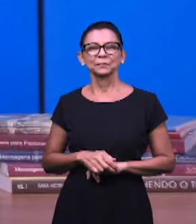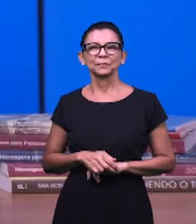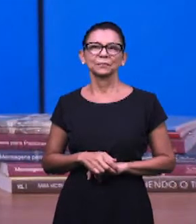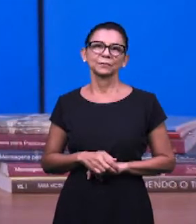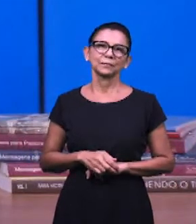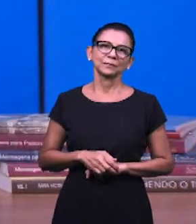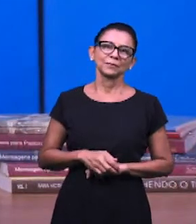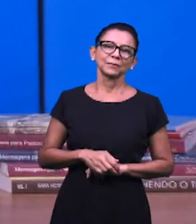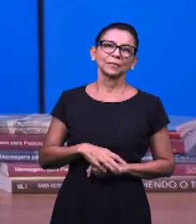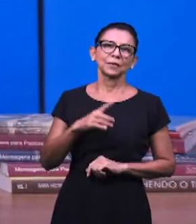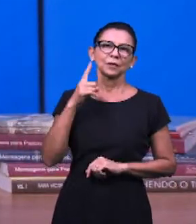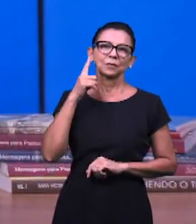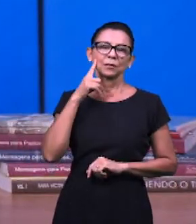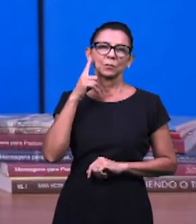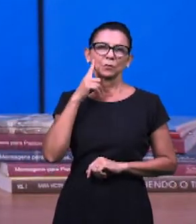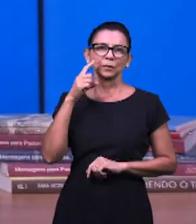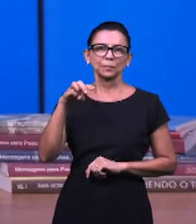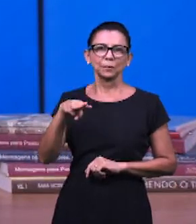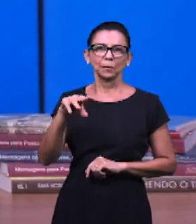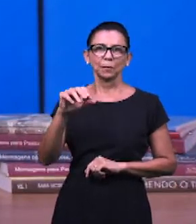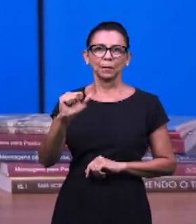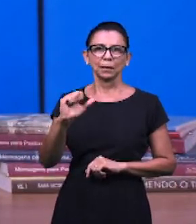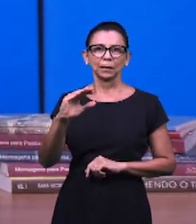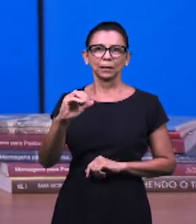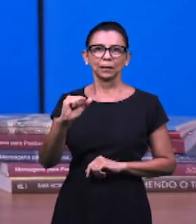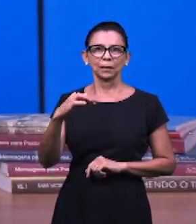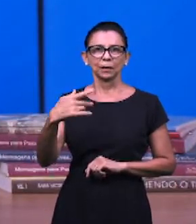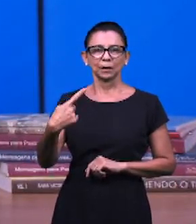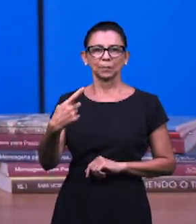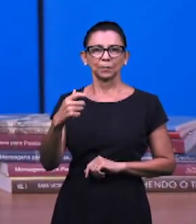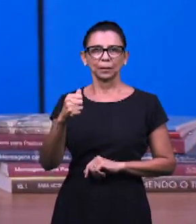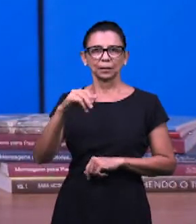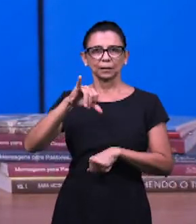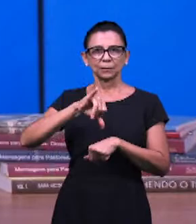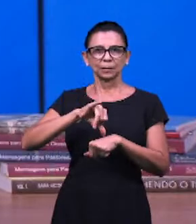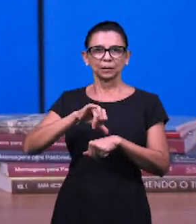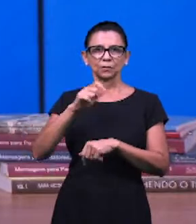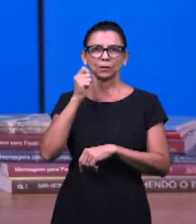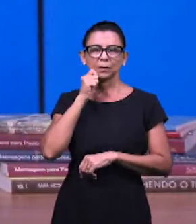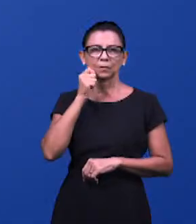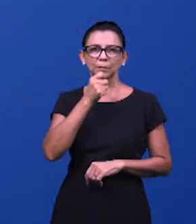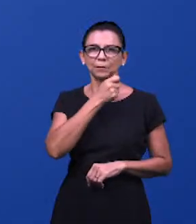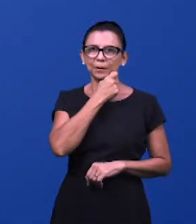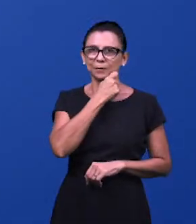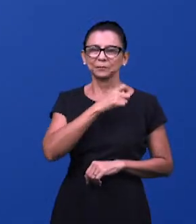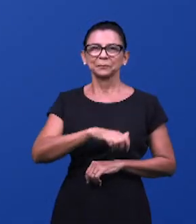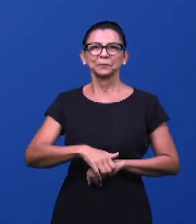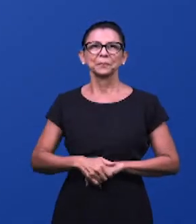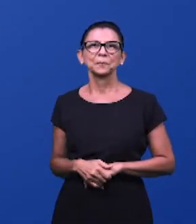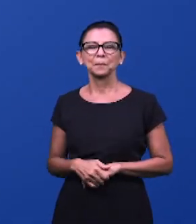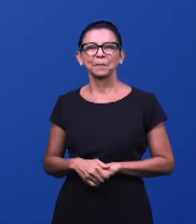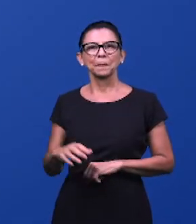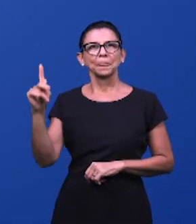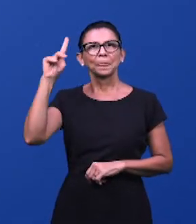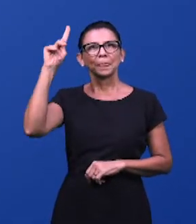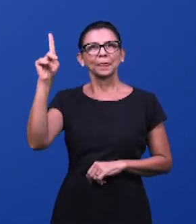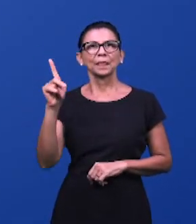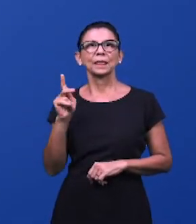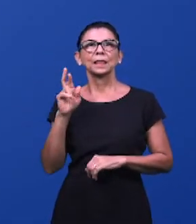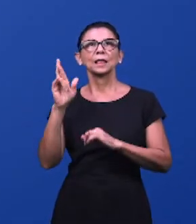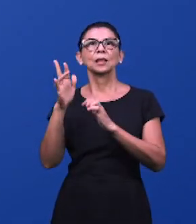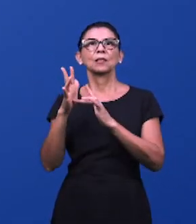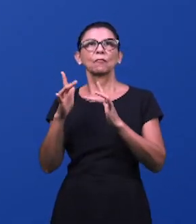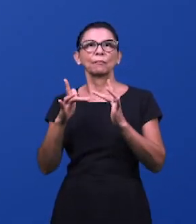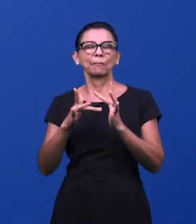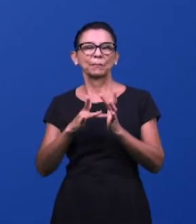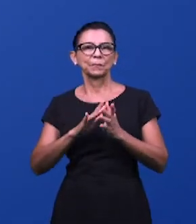em Macapá. Ele vai nos dar essa resposta. A paz do Senhor, Ulisses. A paz do Senhor, irmãos. O projeto